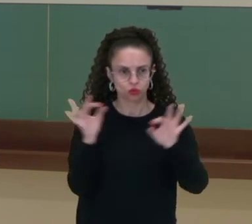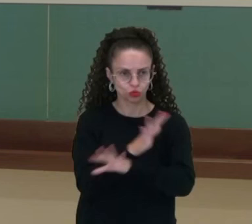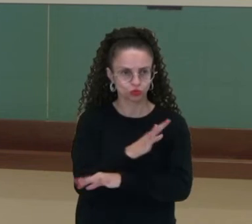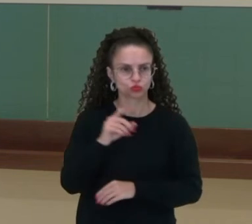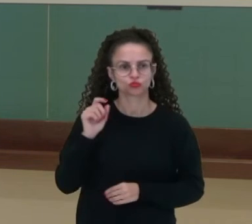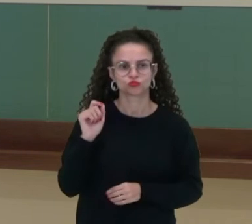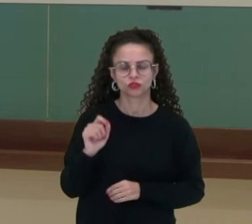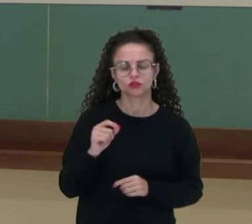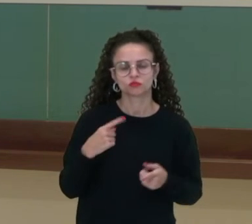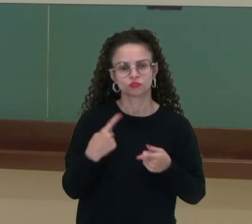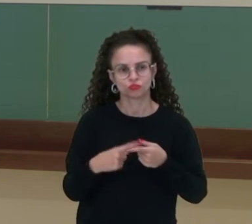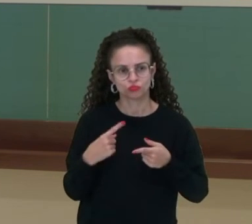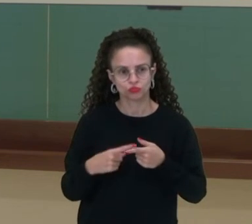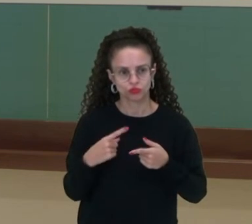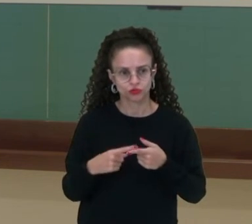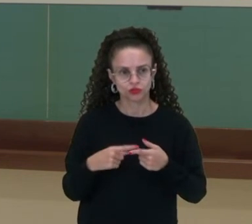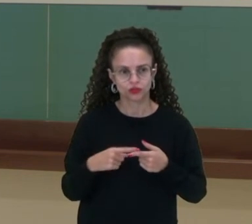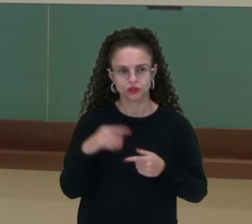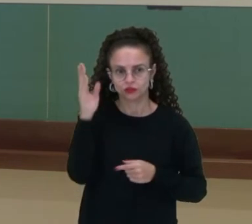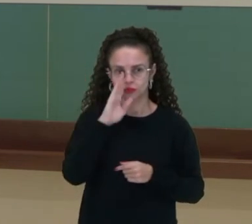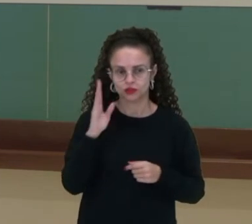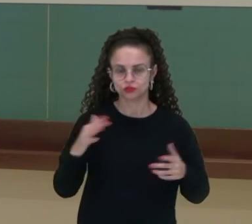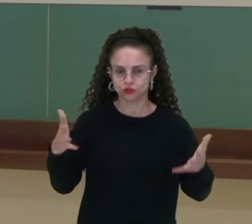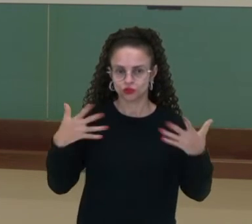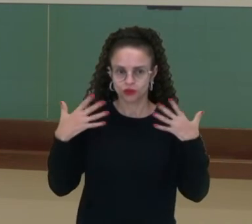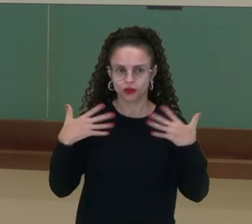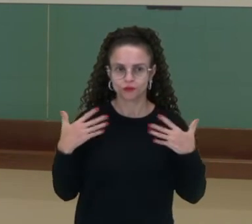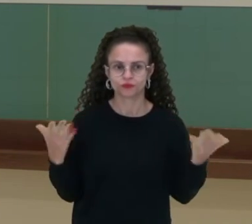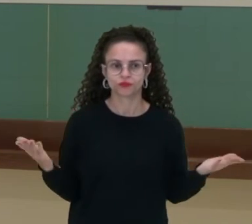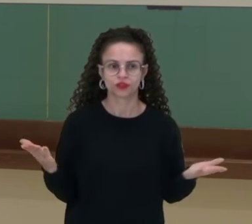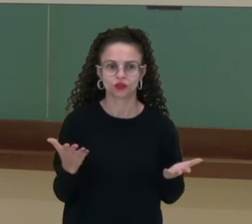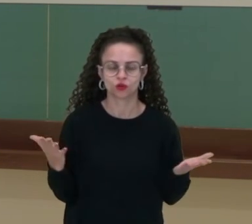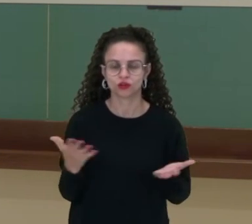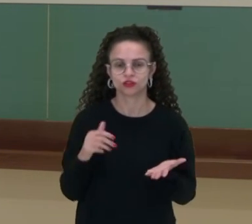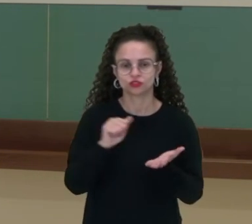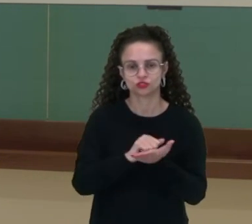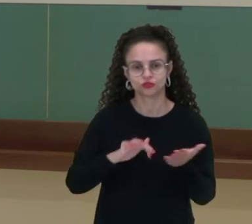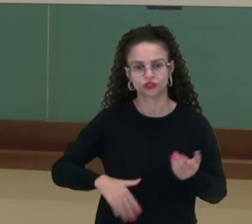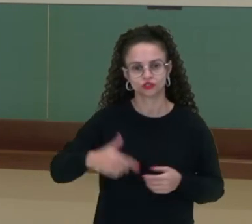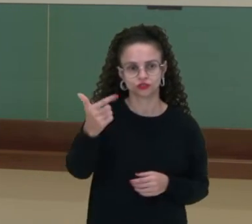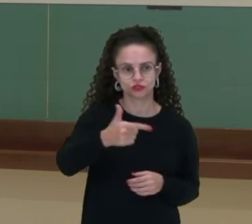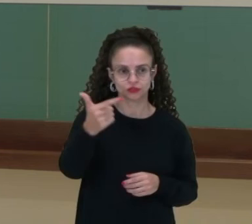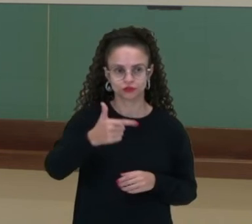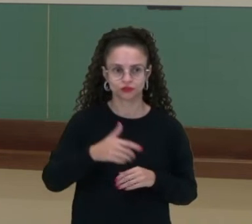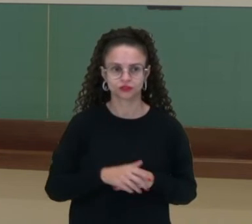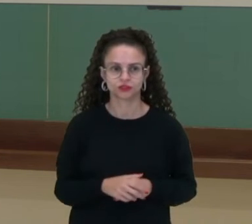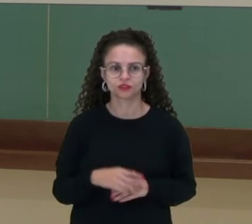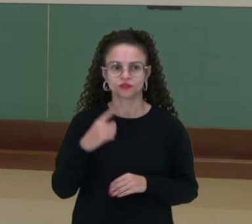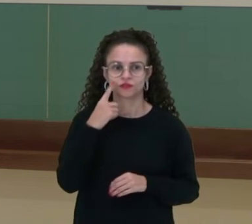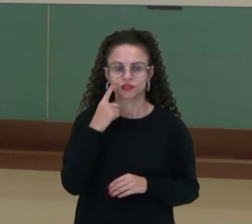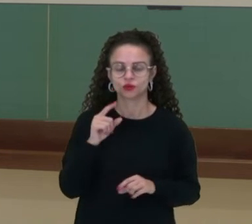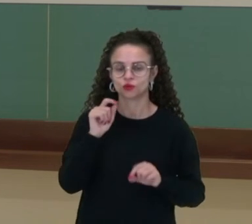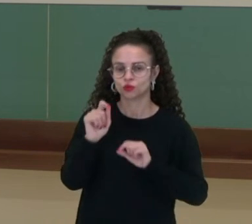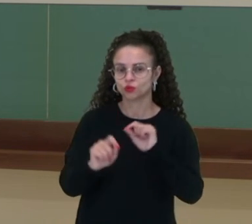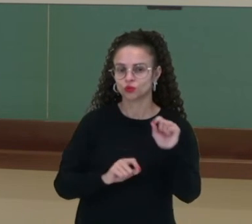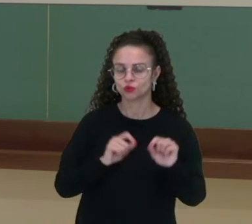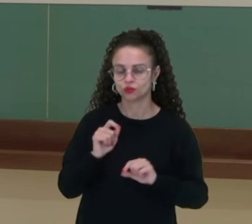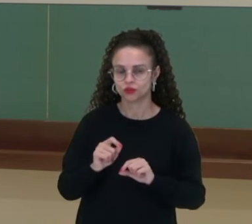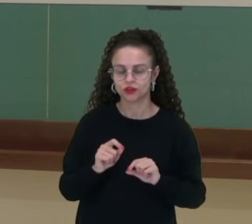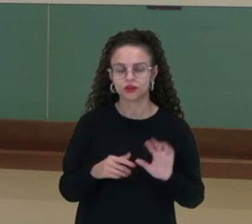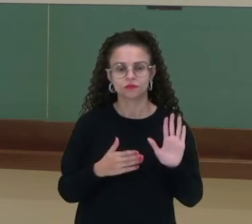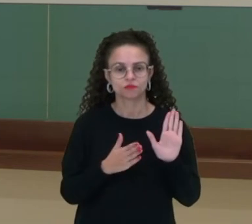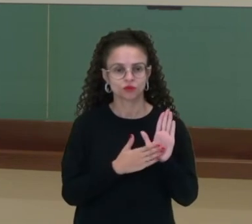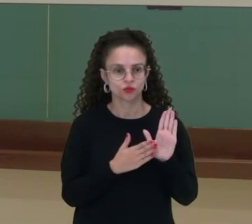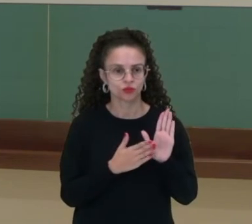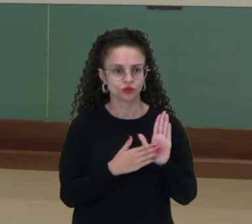a por que o Brasil é um país tropical, tá bom? Vamos aqui então à nossa segunda atividade. Vamos ver aqui então que a proposta